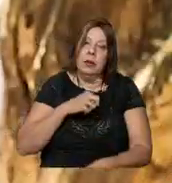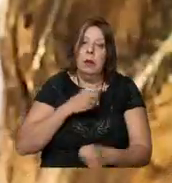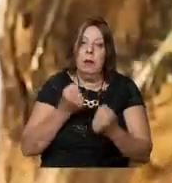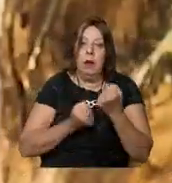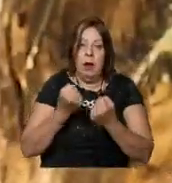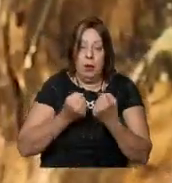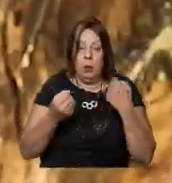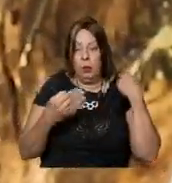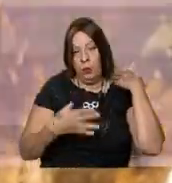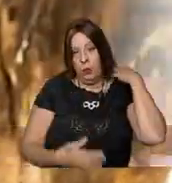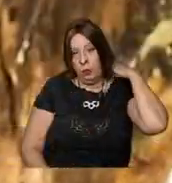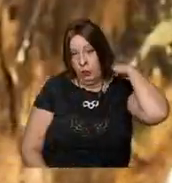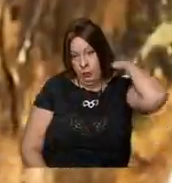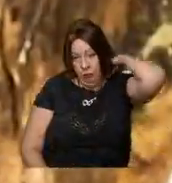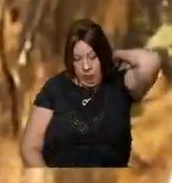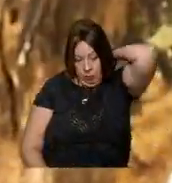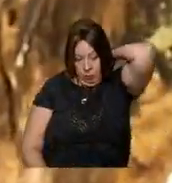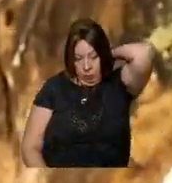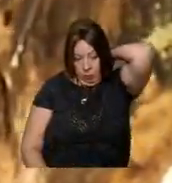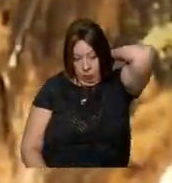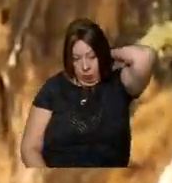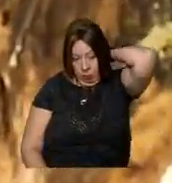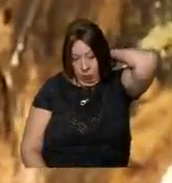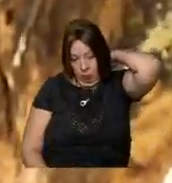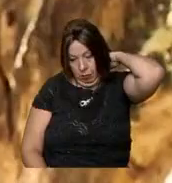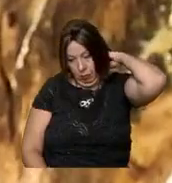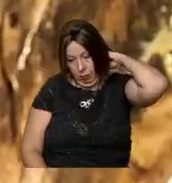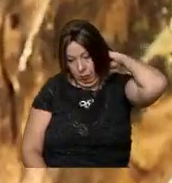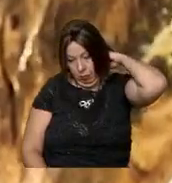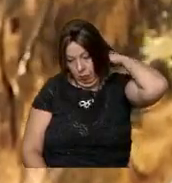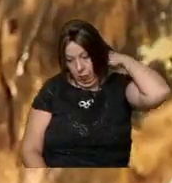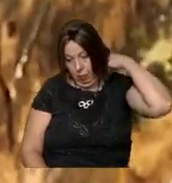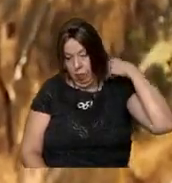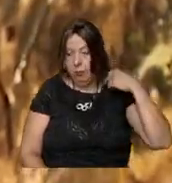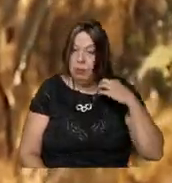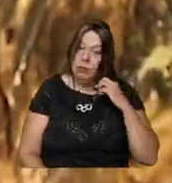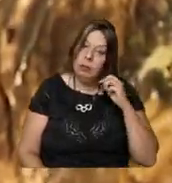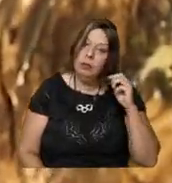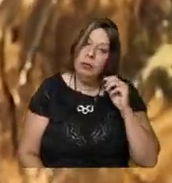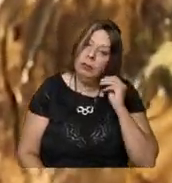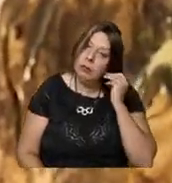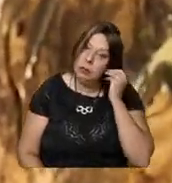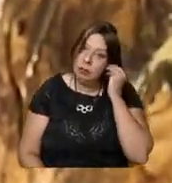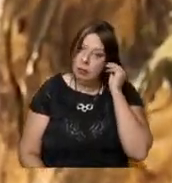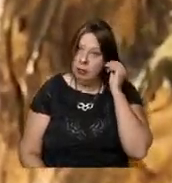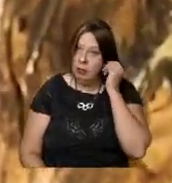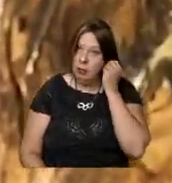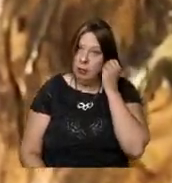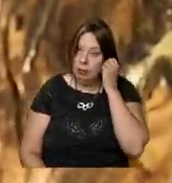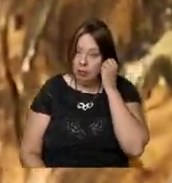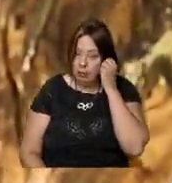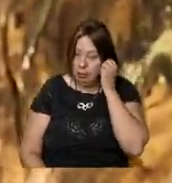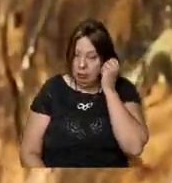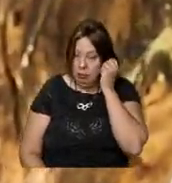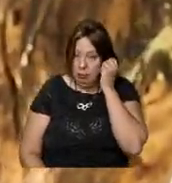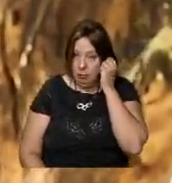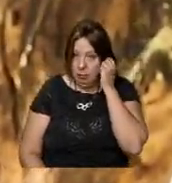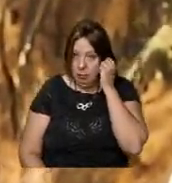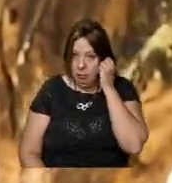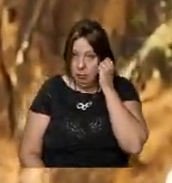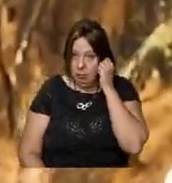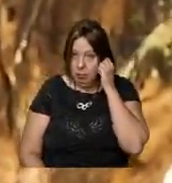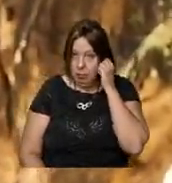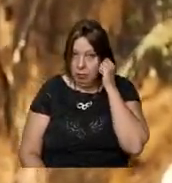essa semana o título custa apenas R$ 5,00, só R$ 5,00 e 44 oportunidades para você mudar de vida. É